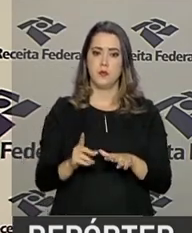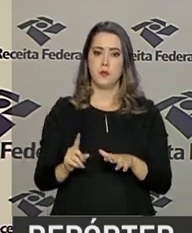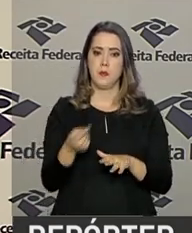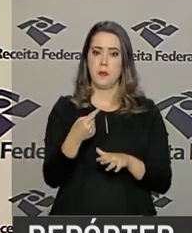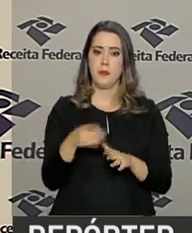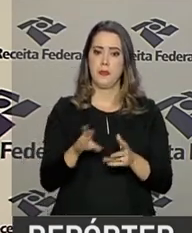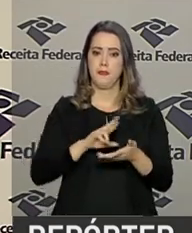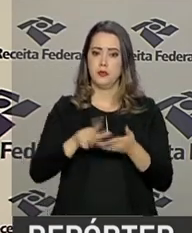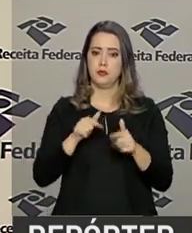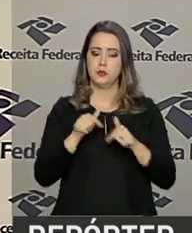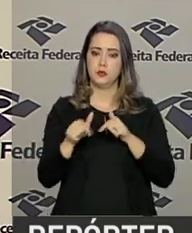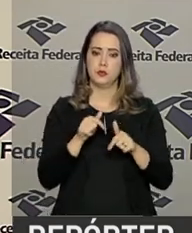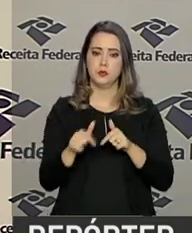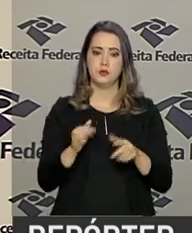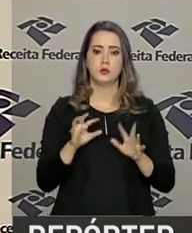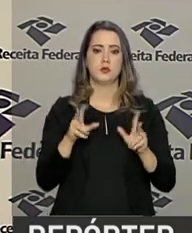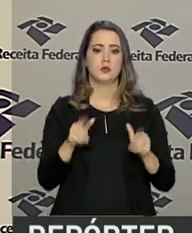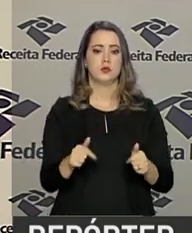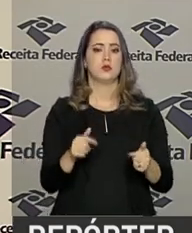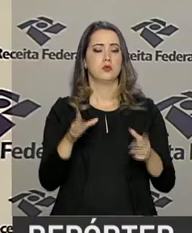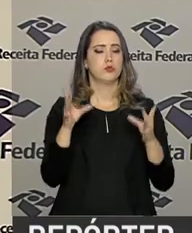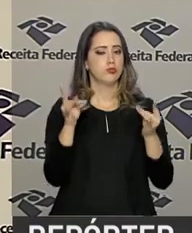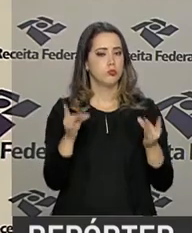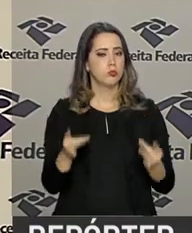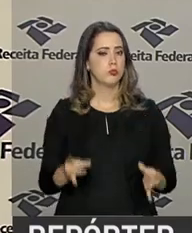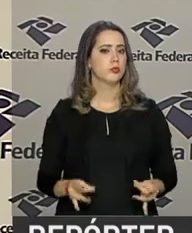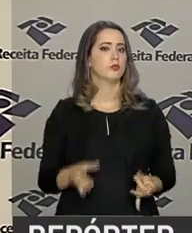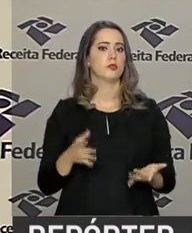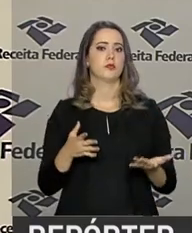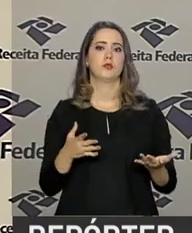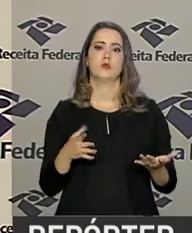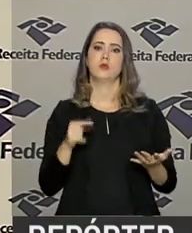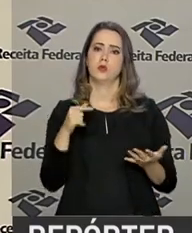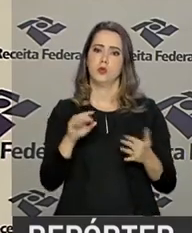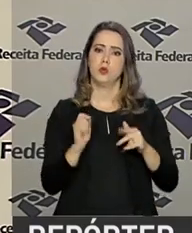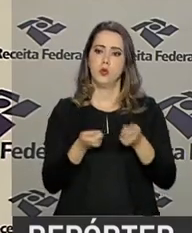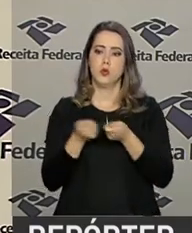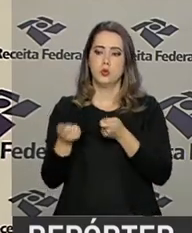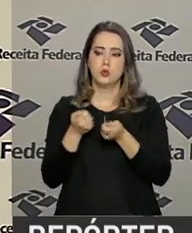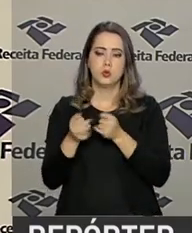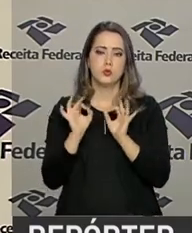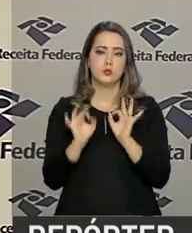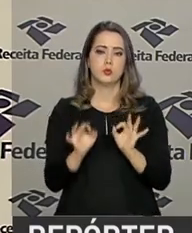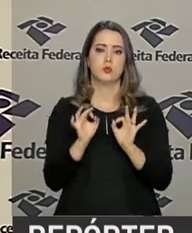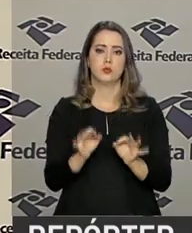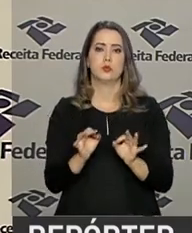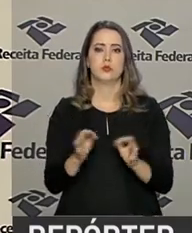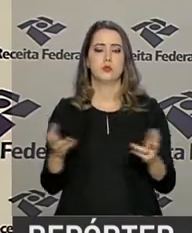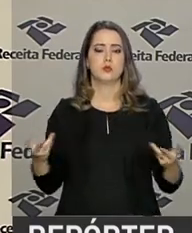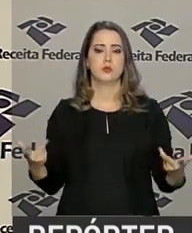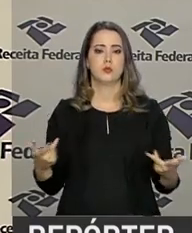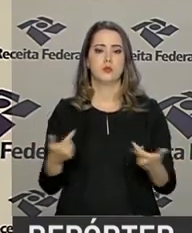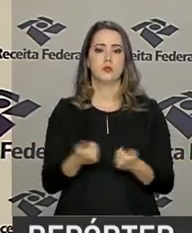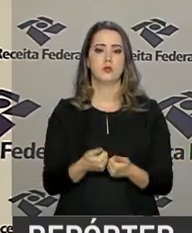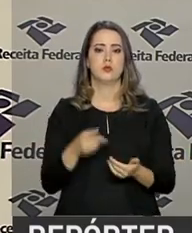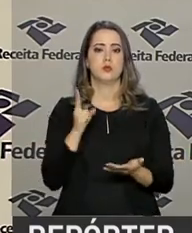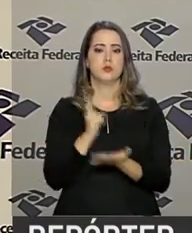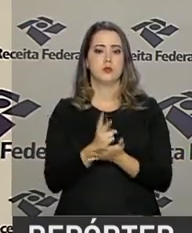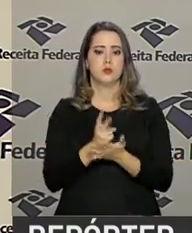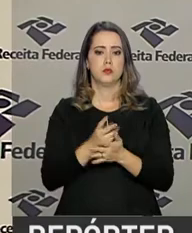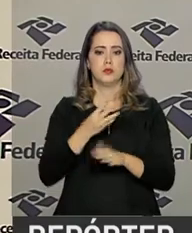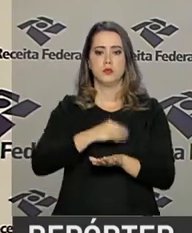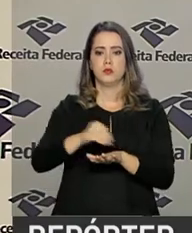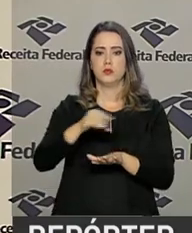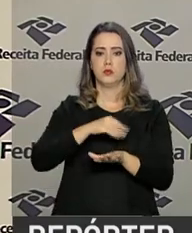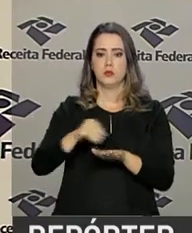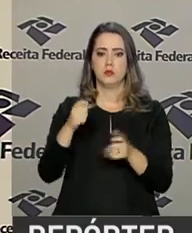seu vínculo de trabalho de seus eventos né trabalhistas em todos os órgãos que controlam de uma forma qualificada mesma informação ele